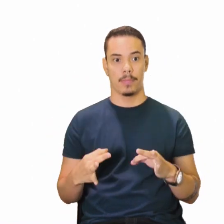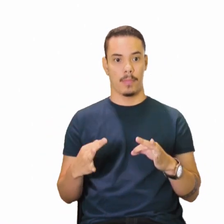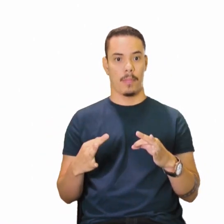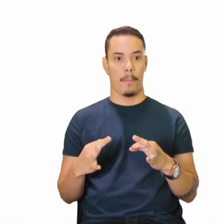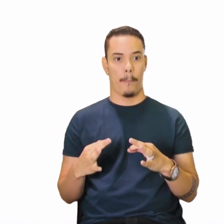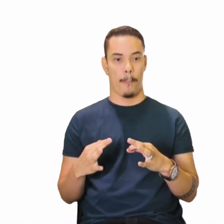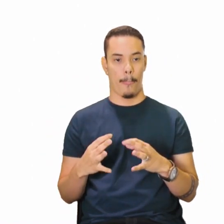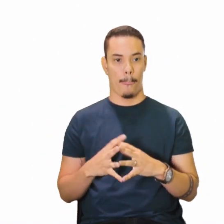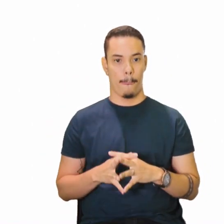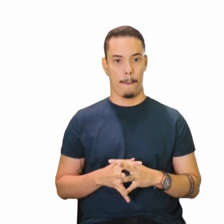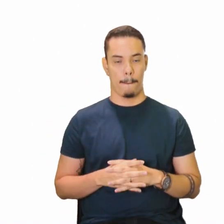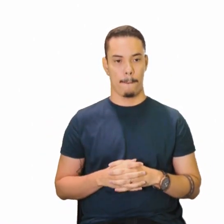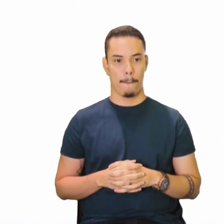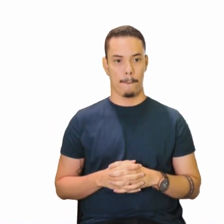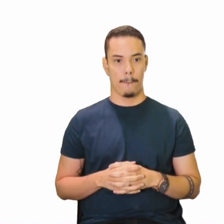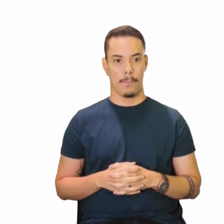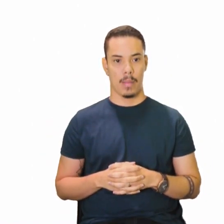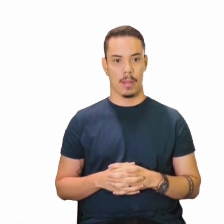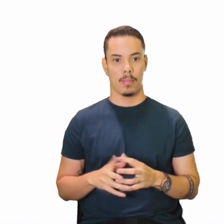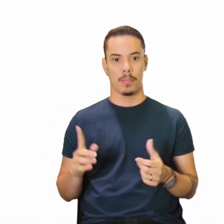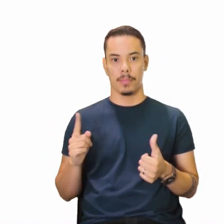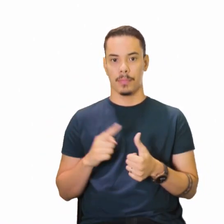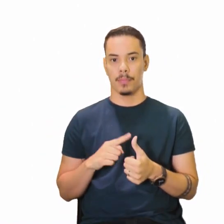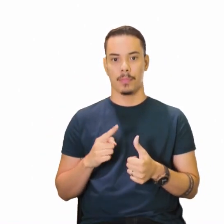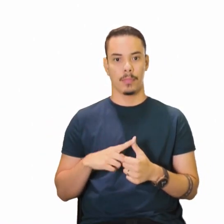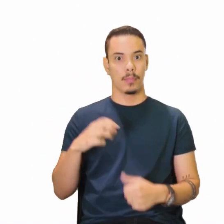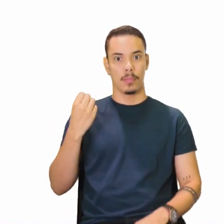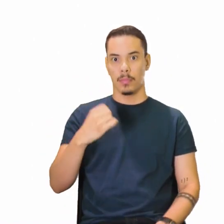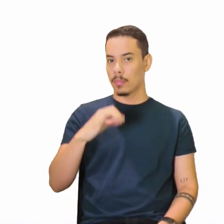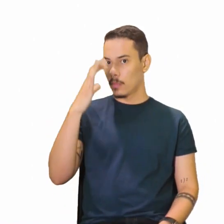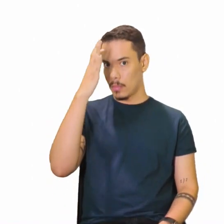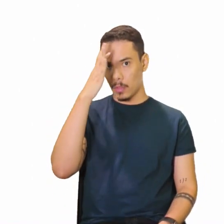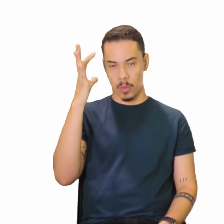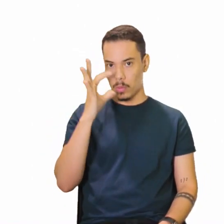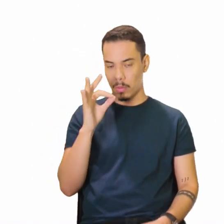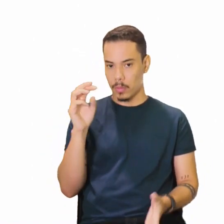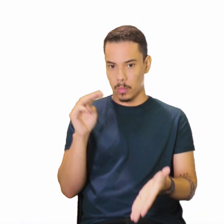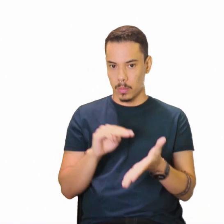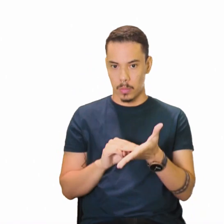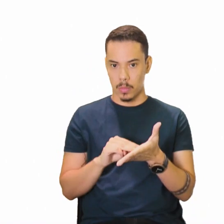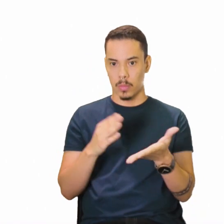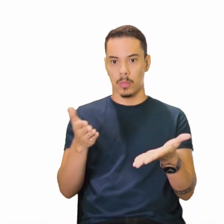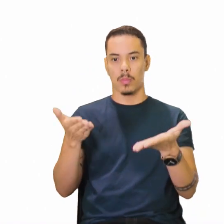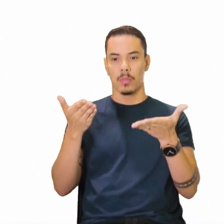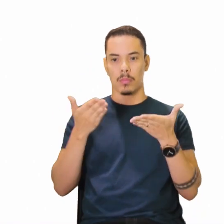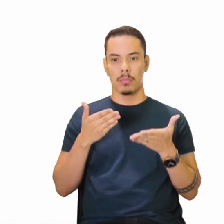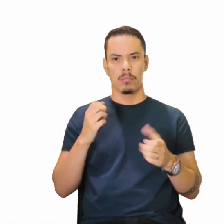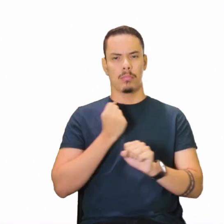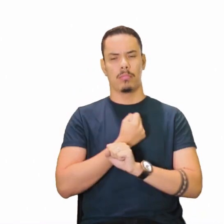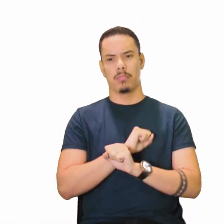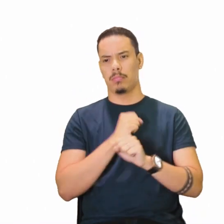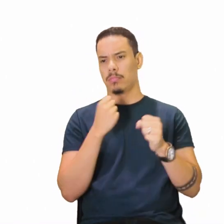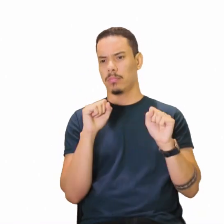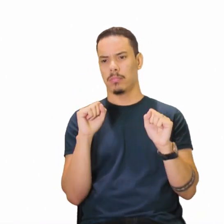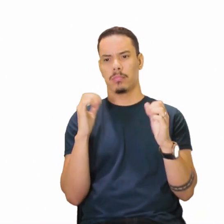adequada. É letra A. Sem que se entendesse o motivo, o convidado aborreceu-se na